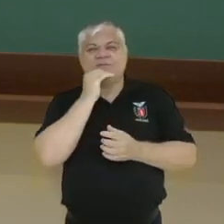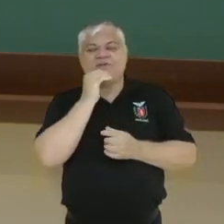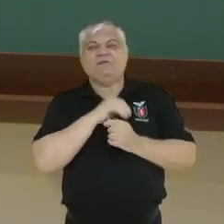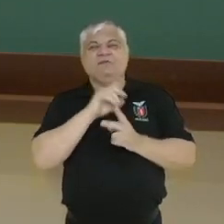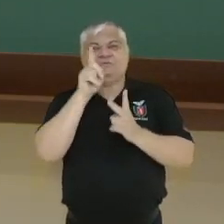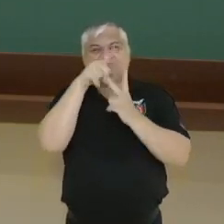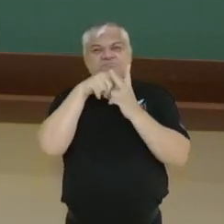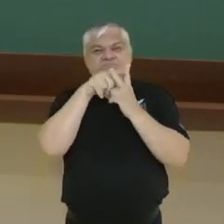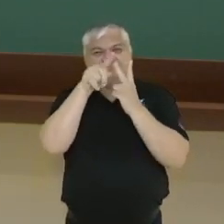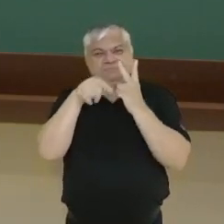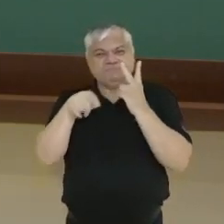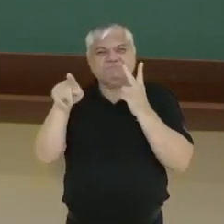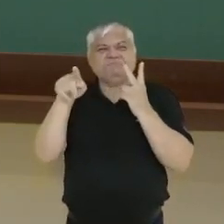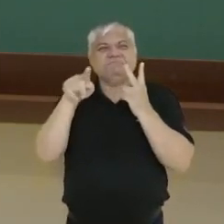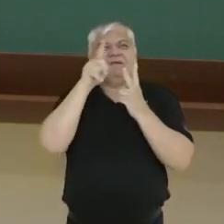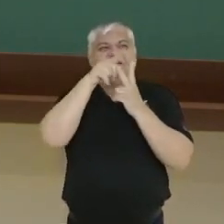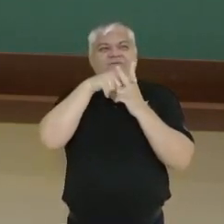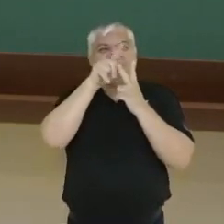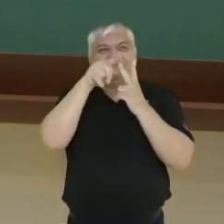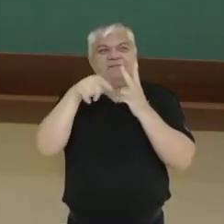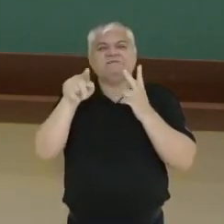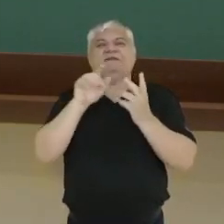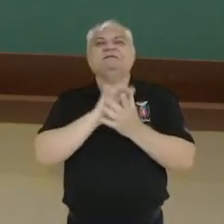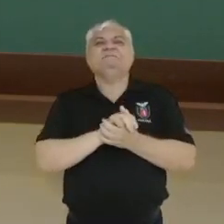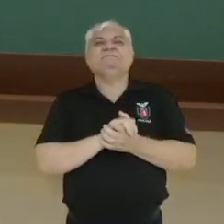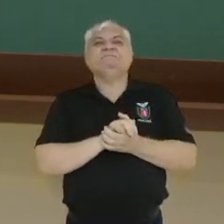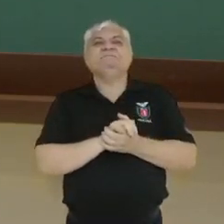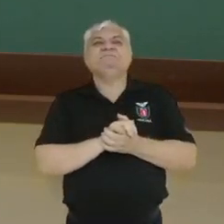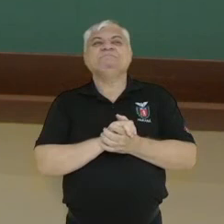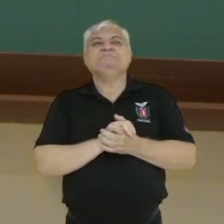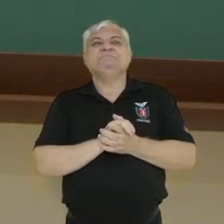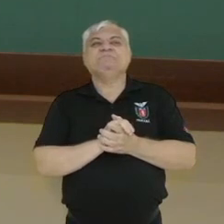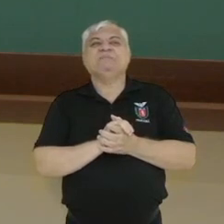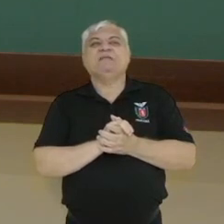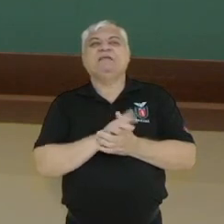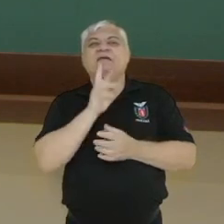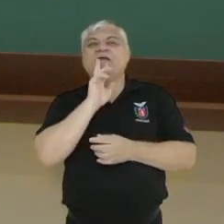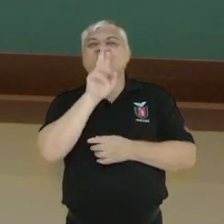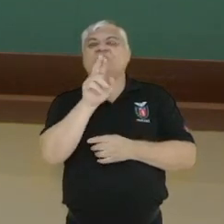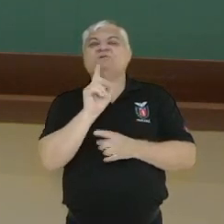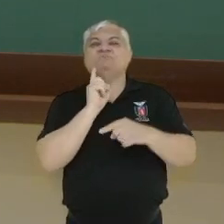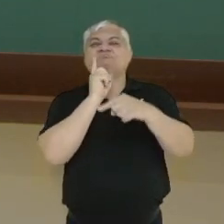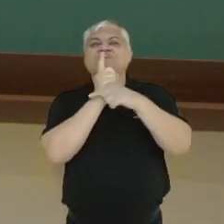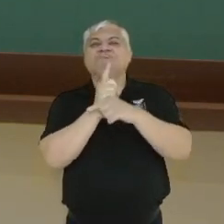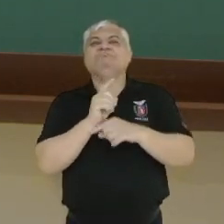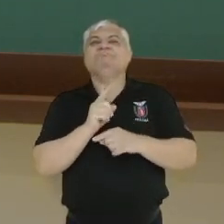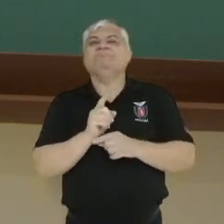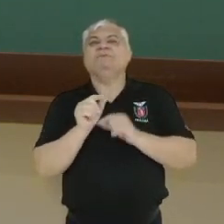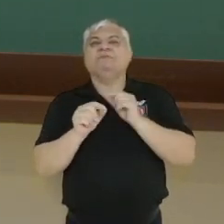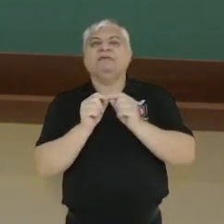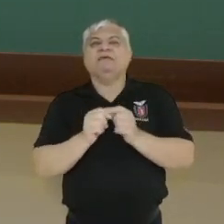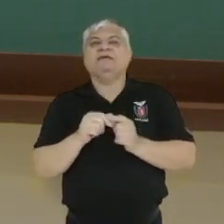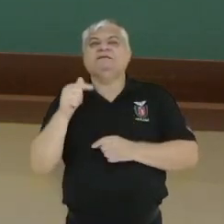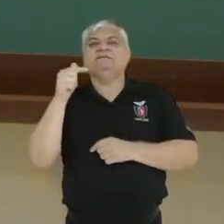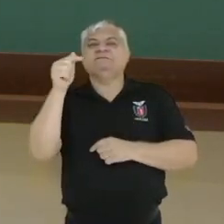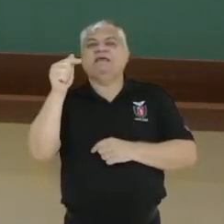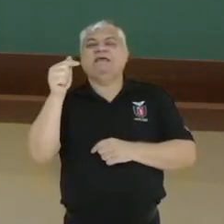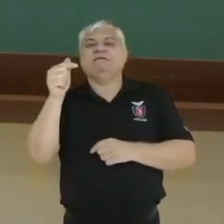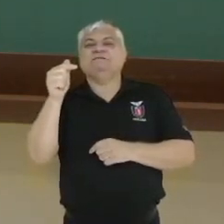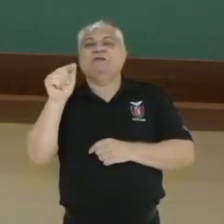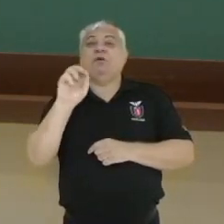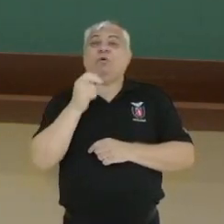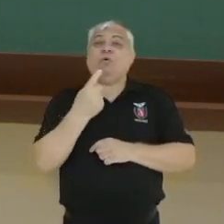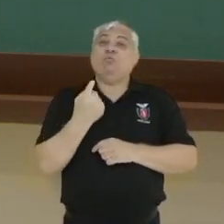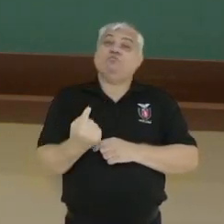a fórmula, né, a fórmula de Bhaskara, resolvemos, achamos que o B é 7